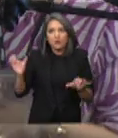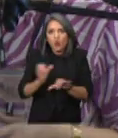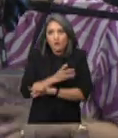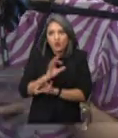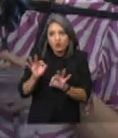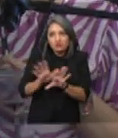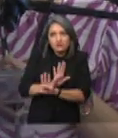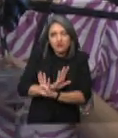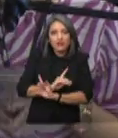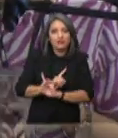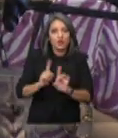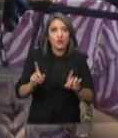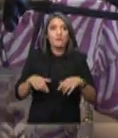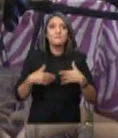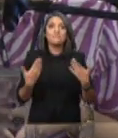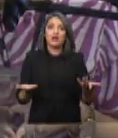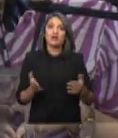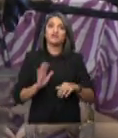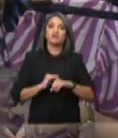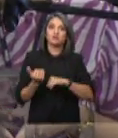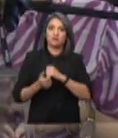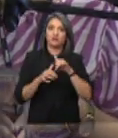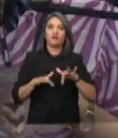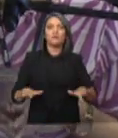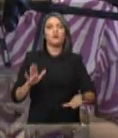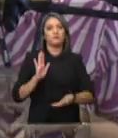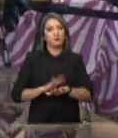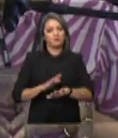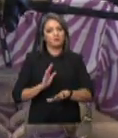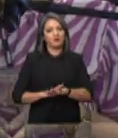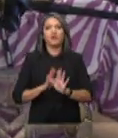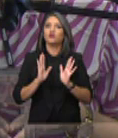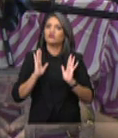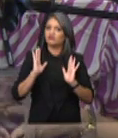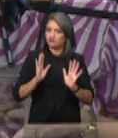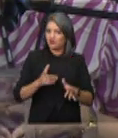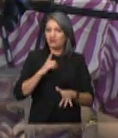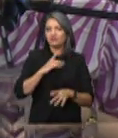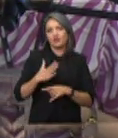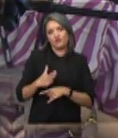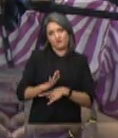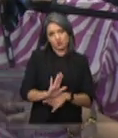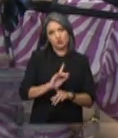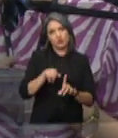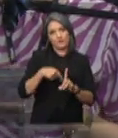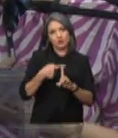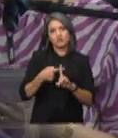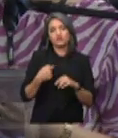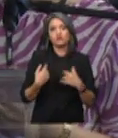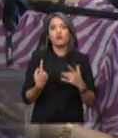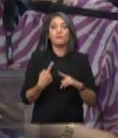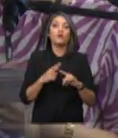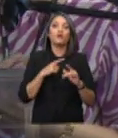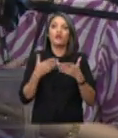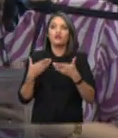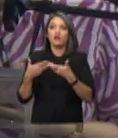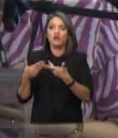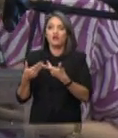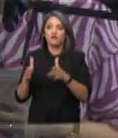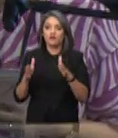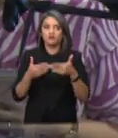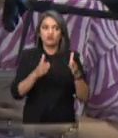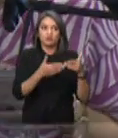situação de rua porém no período pandêmico ele foi assim uma boa prática porque nós abrimos quatro